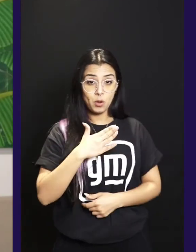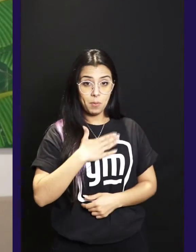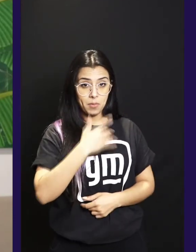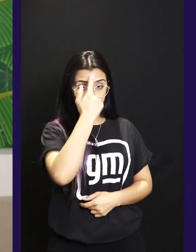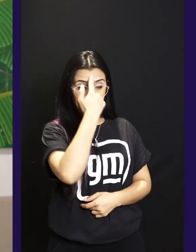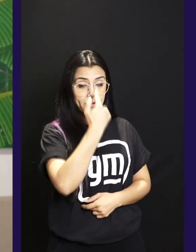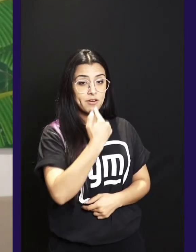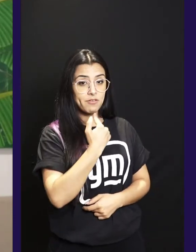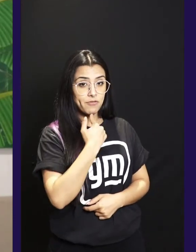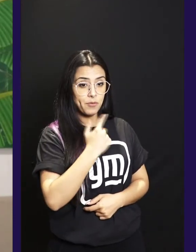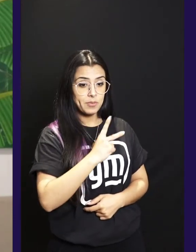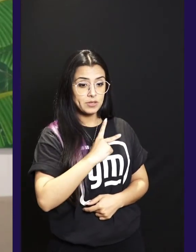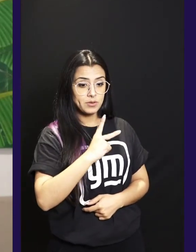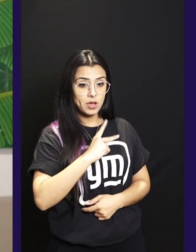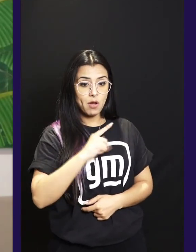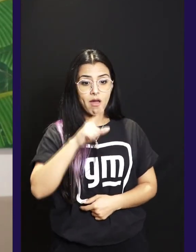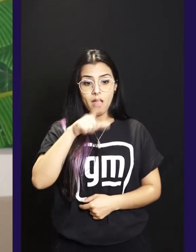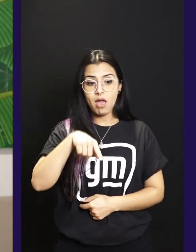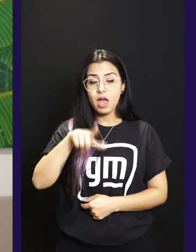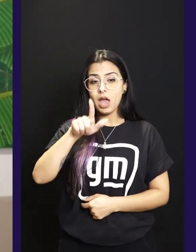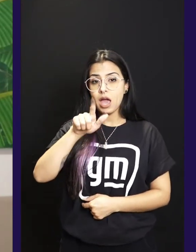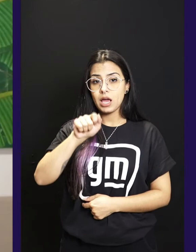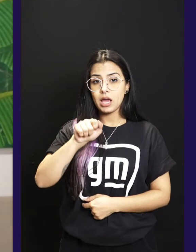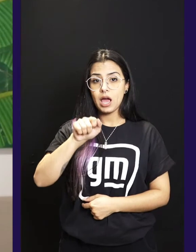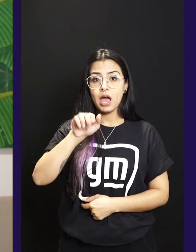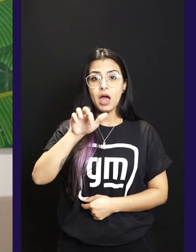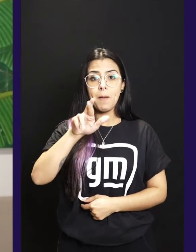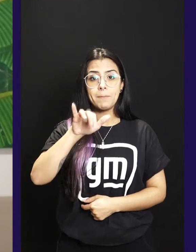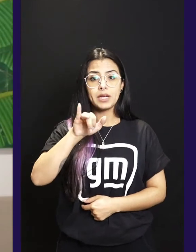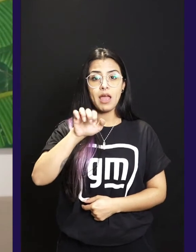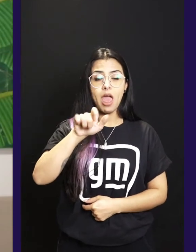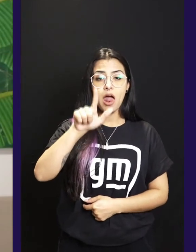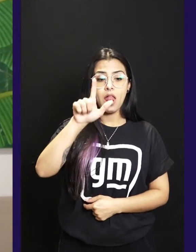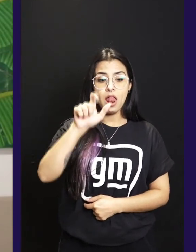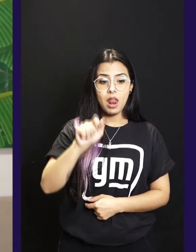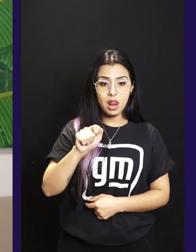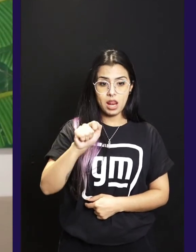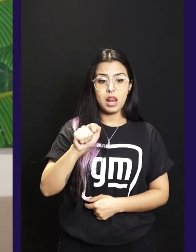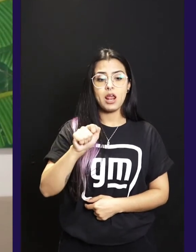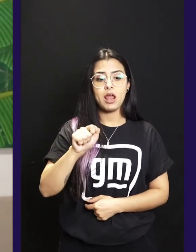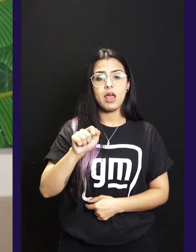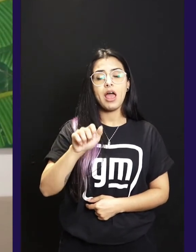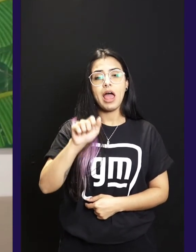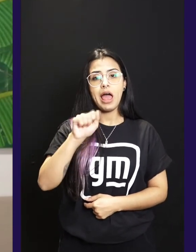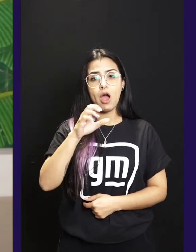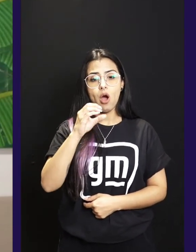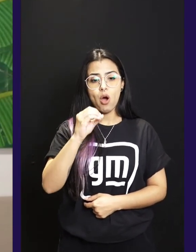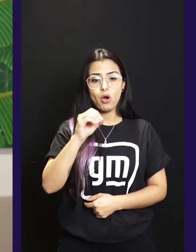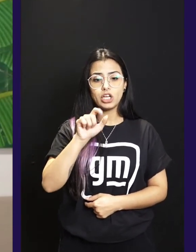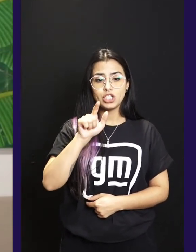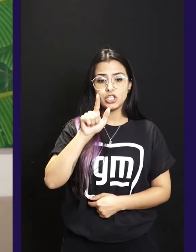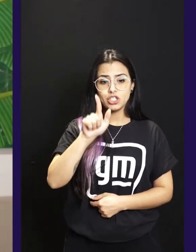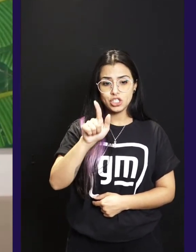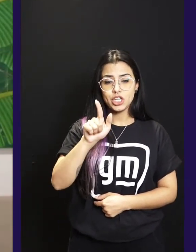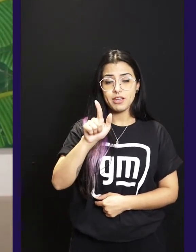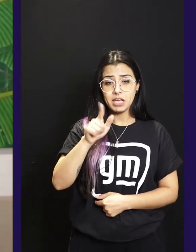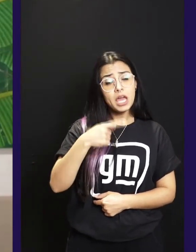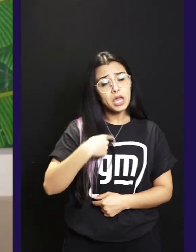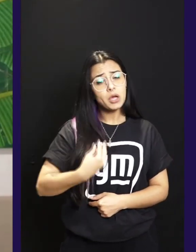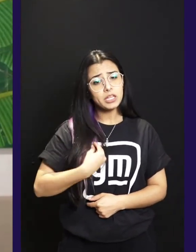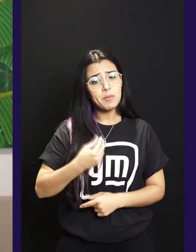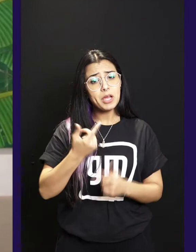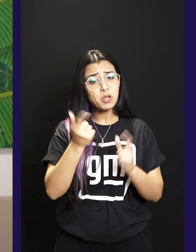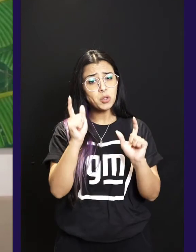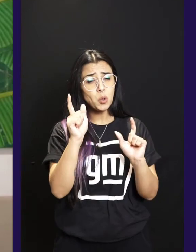@gabriela.aug no Instagram. Tá? Também estou no TikTok, @gabriela.aug. Ainda não fiz dancinha lá, mas